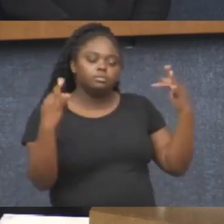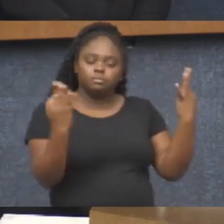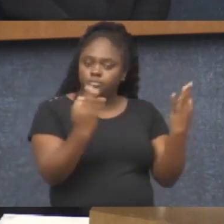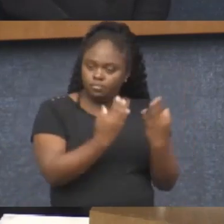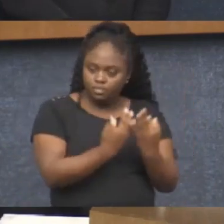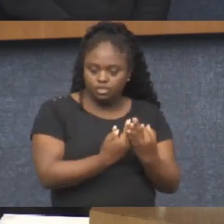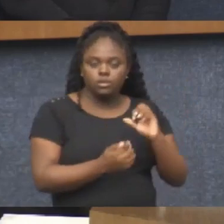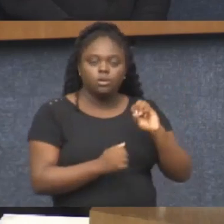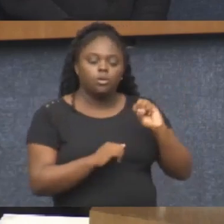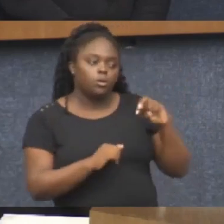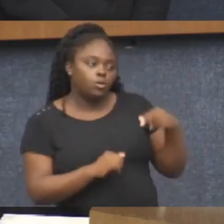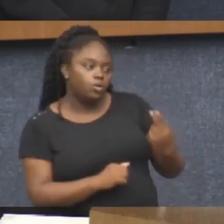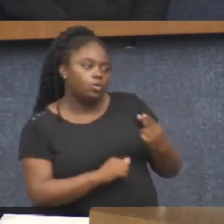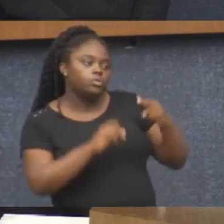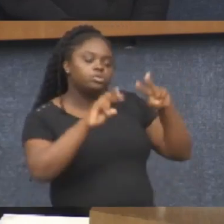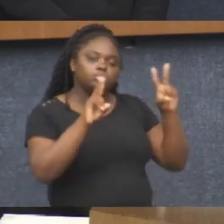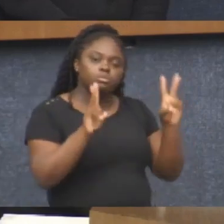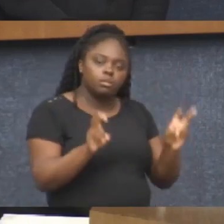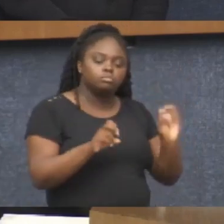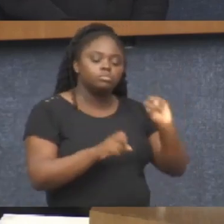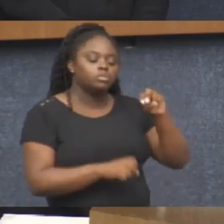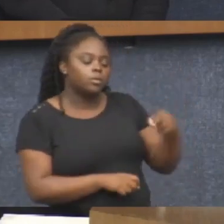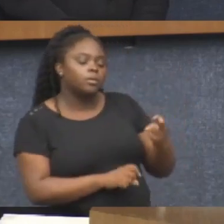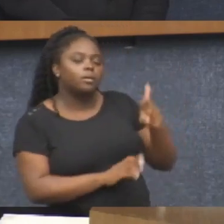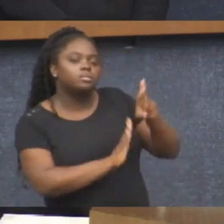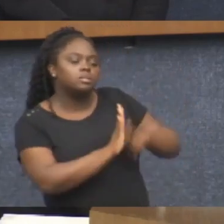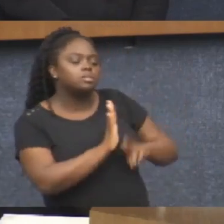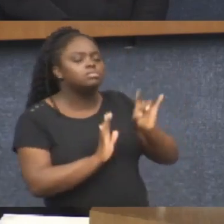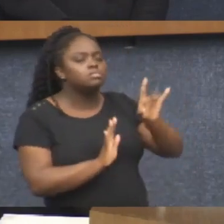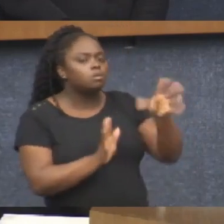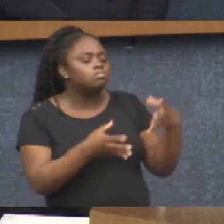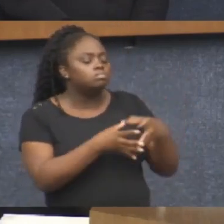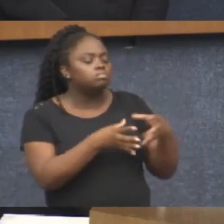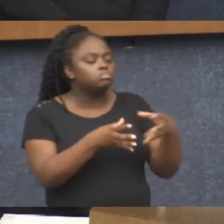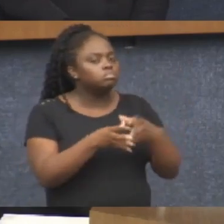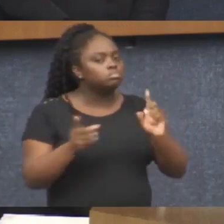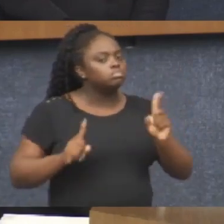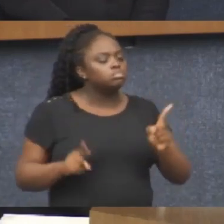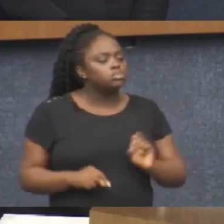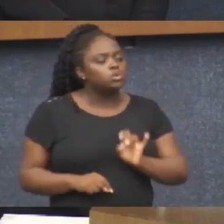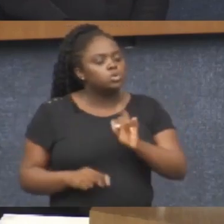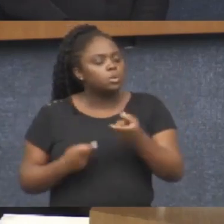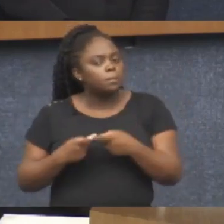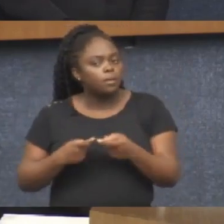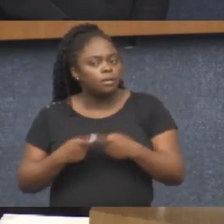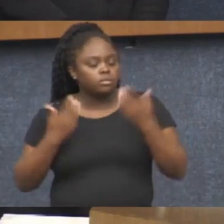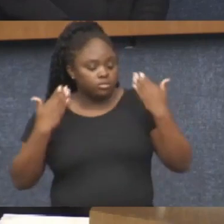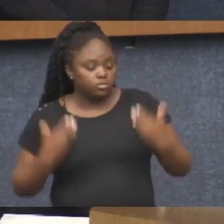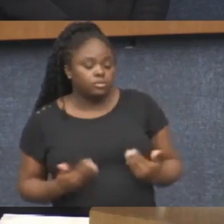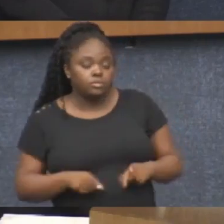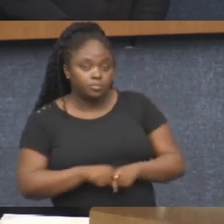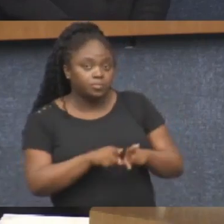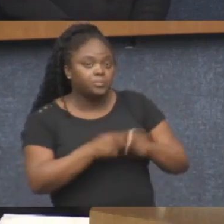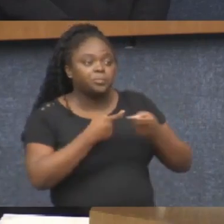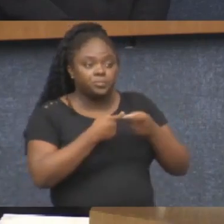ou titulados com residência, não necessariamente só nas equipes, né? Porque sou médica e estou nessa contagem aí.